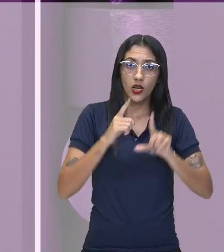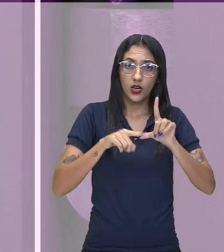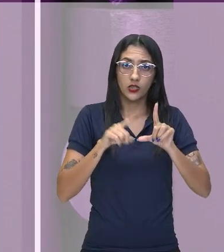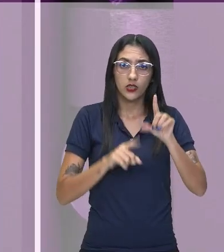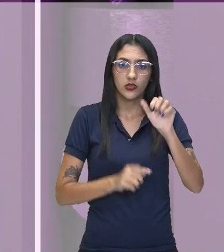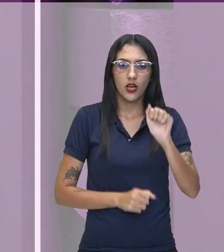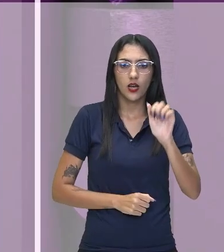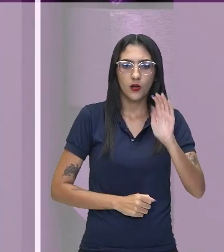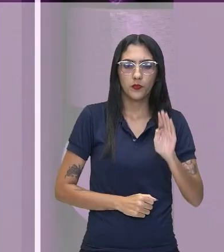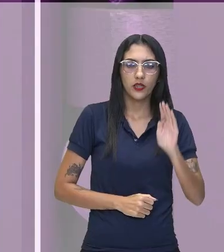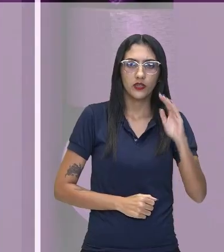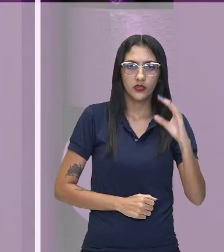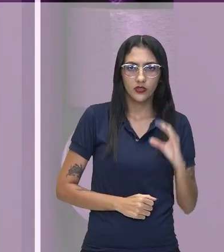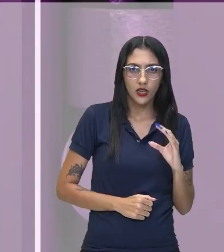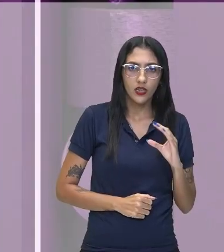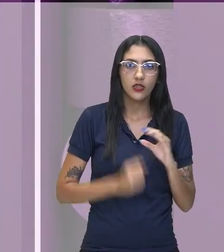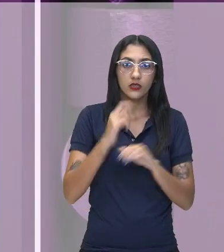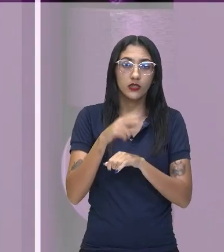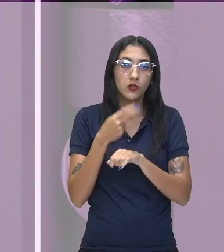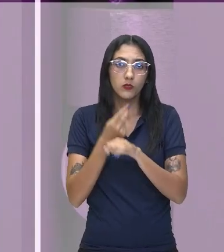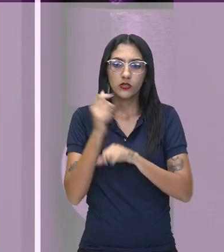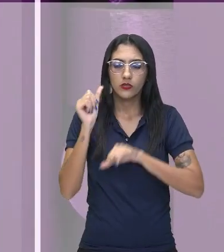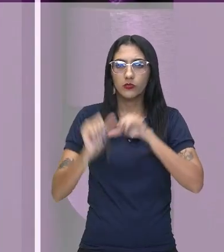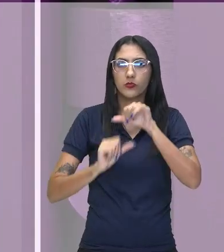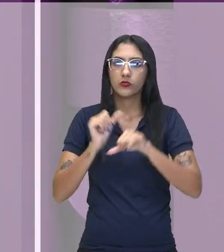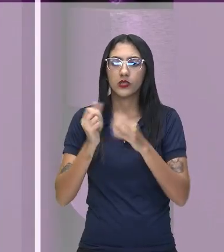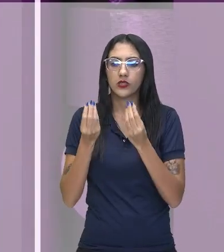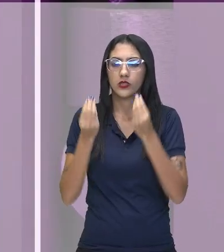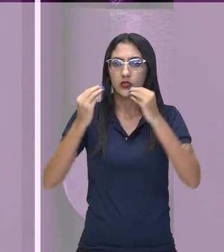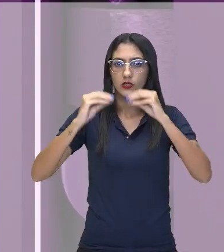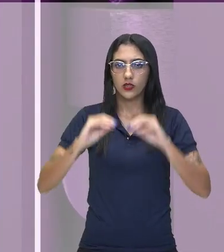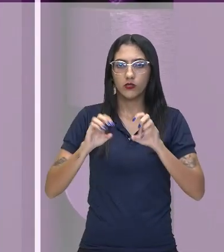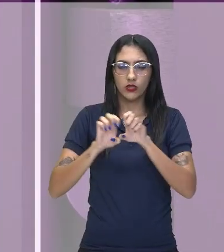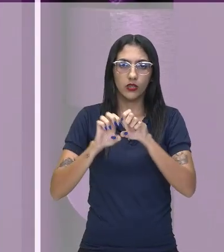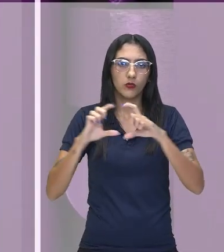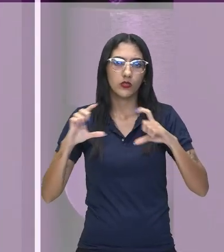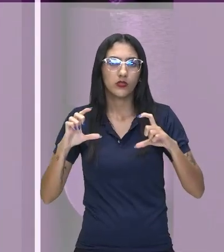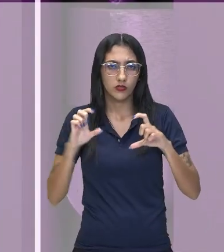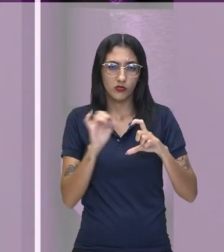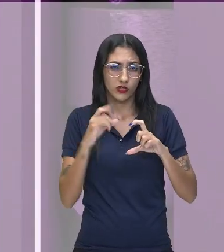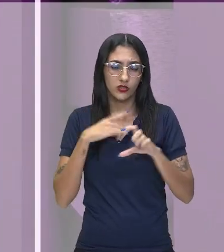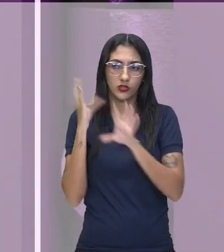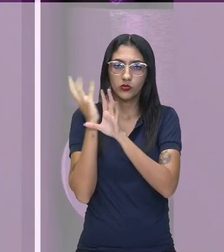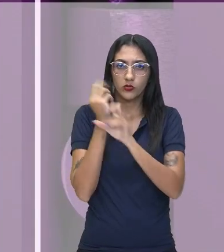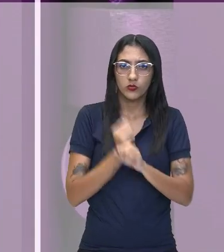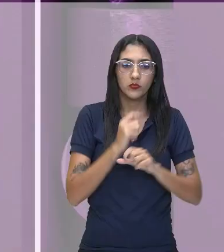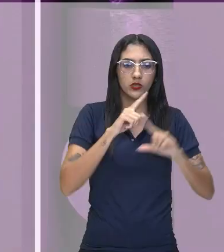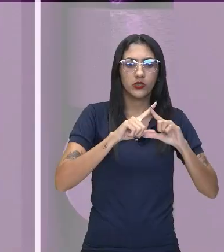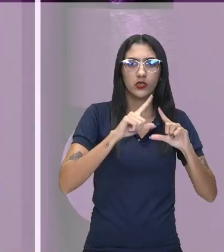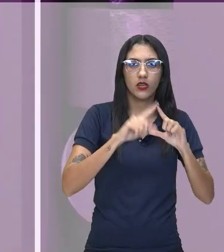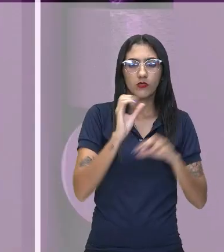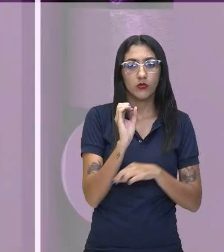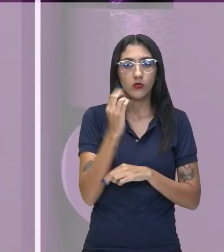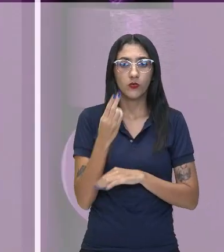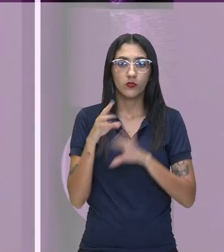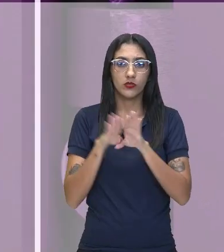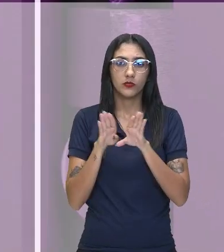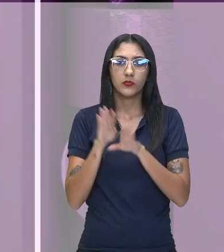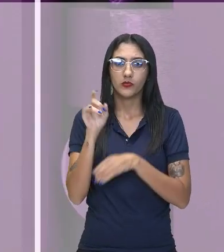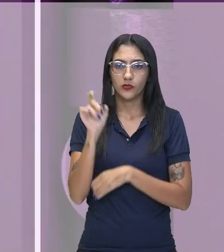a, b e c e na hora de substituir esses valores para calcular tanto o valor de delta quanto o valor de